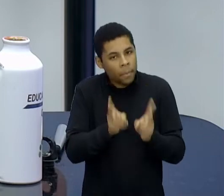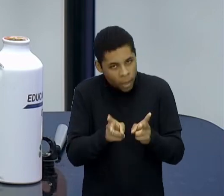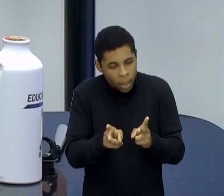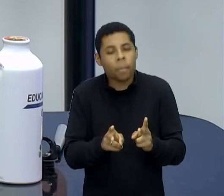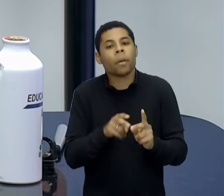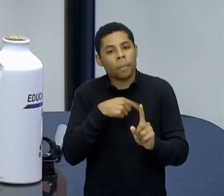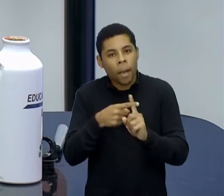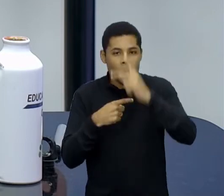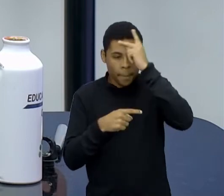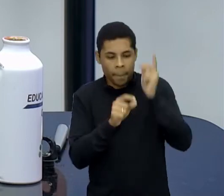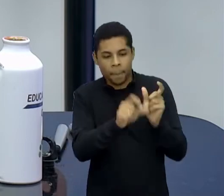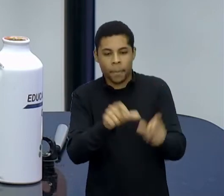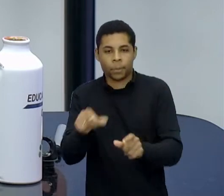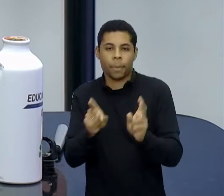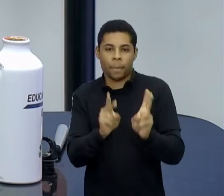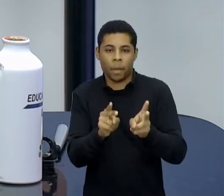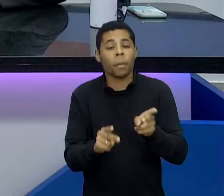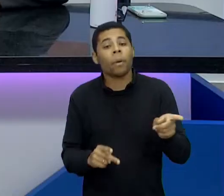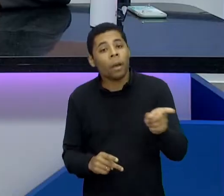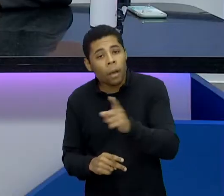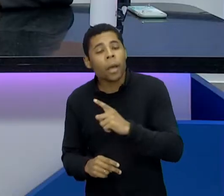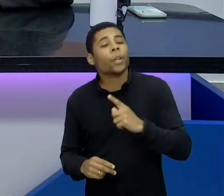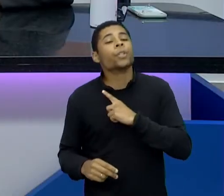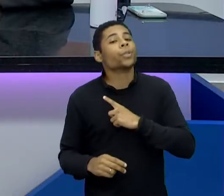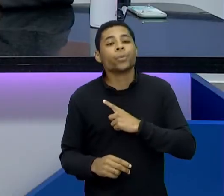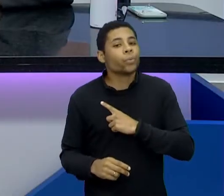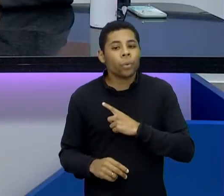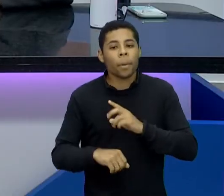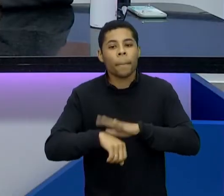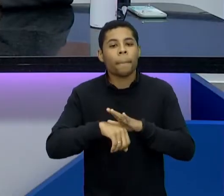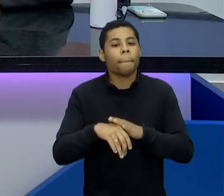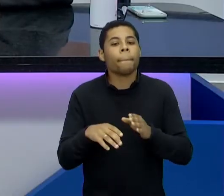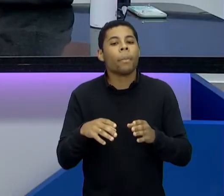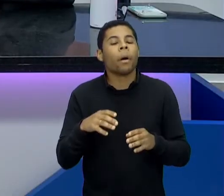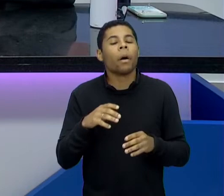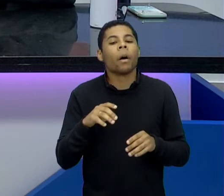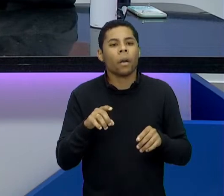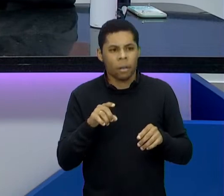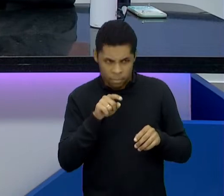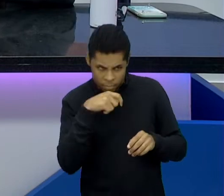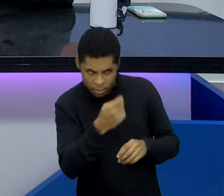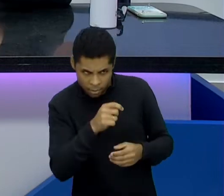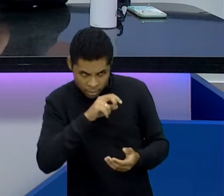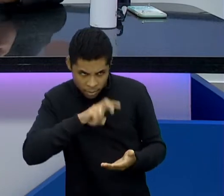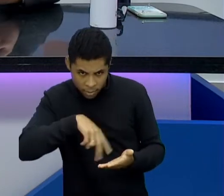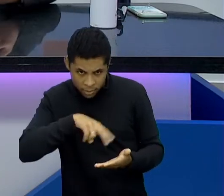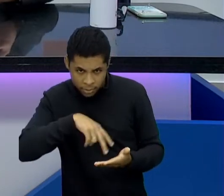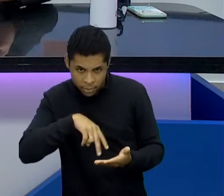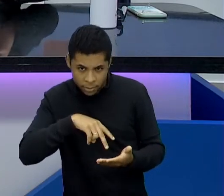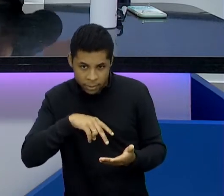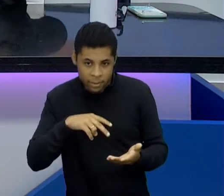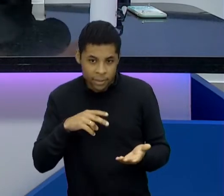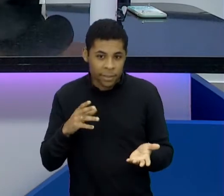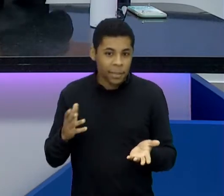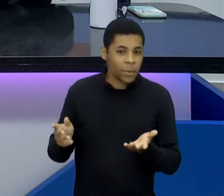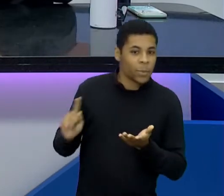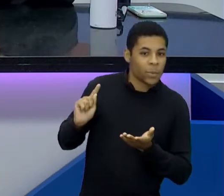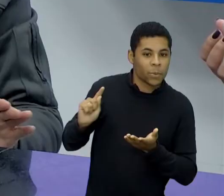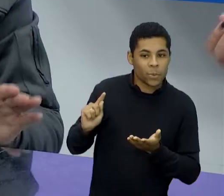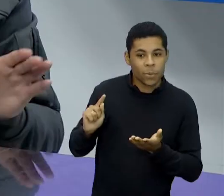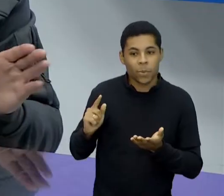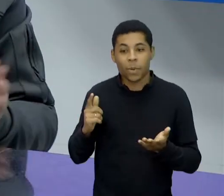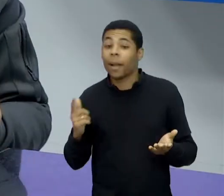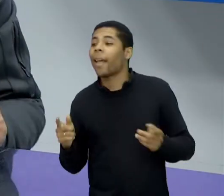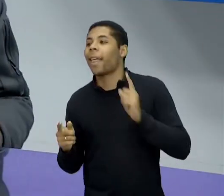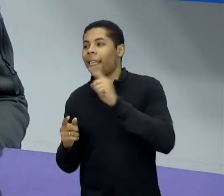com essas pessoas que faziam ali um momento de... Aquilo é dança? Aquilo é luta? Essa é o segundo tópico